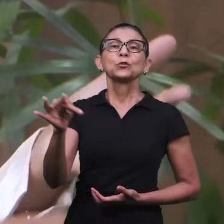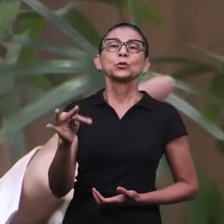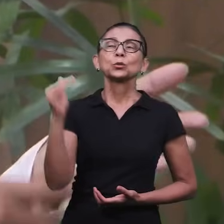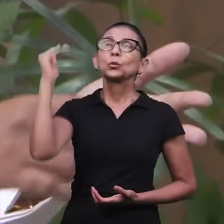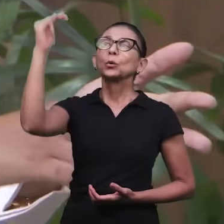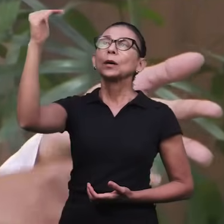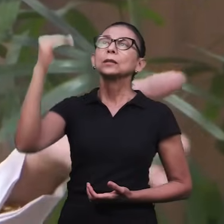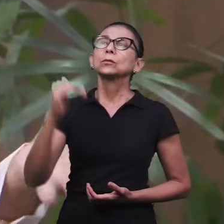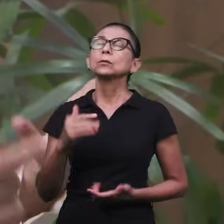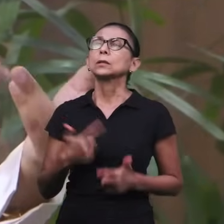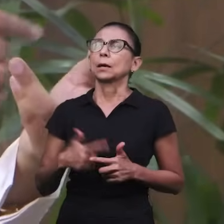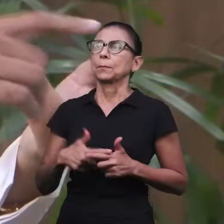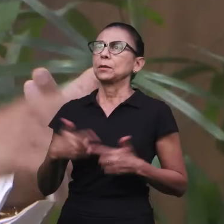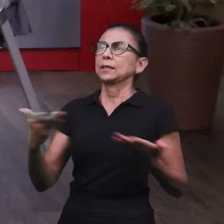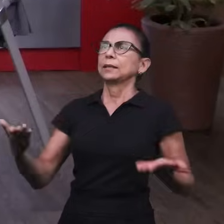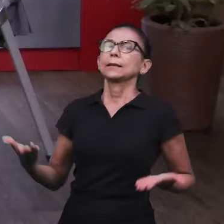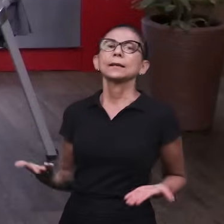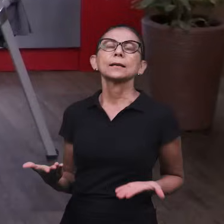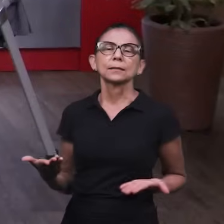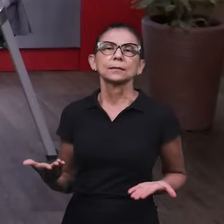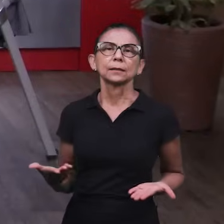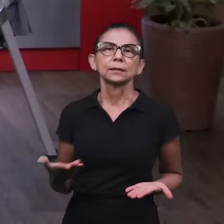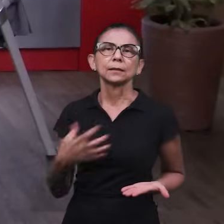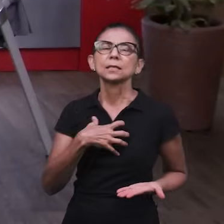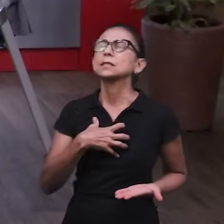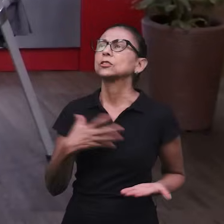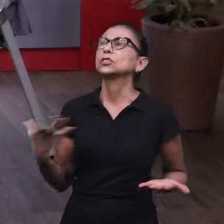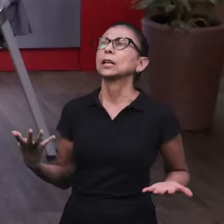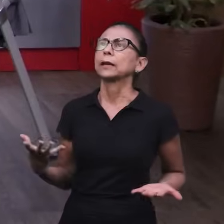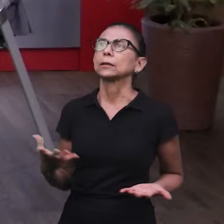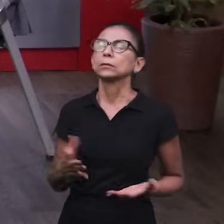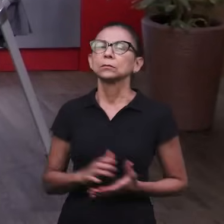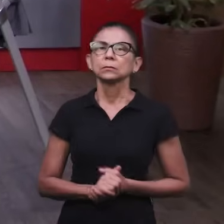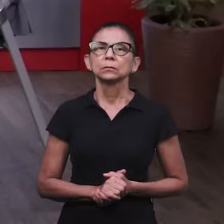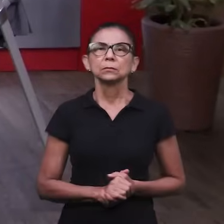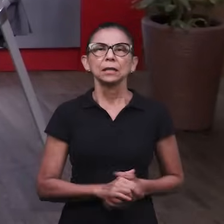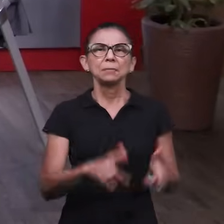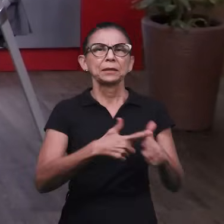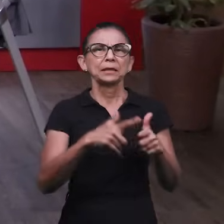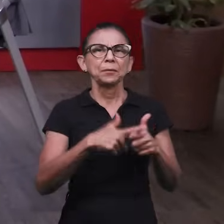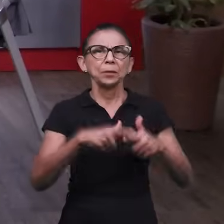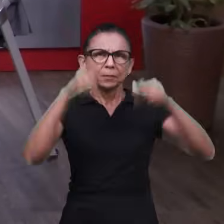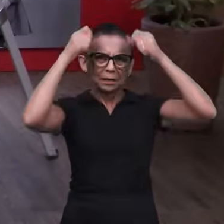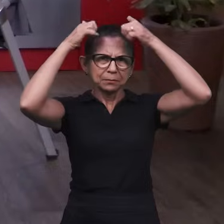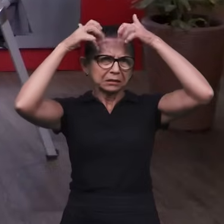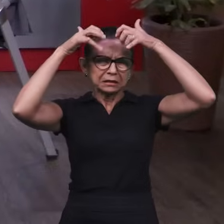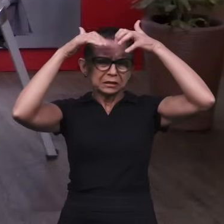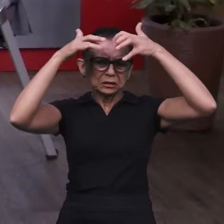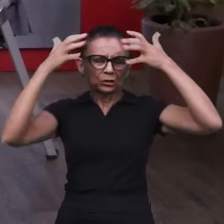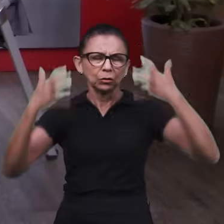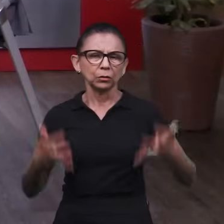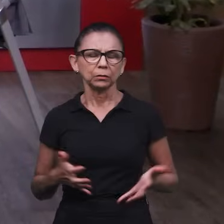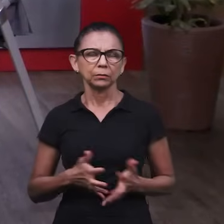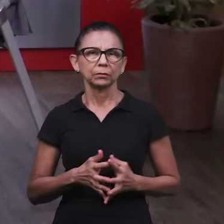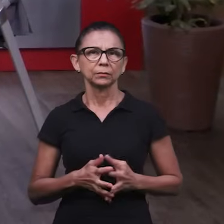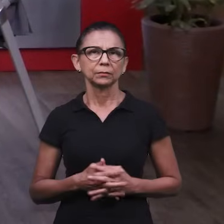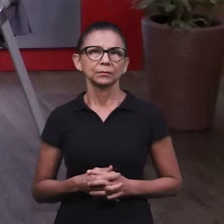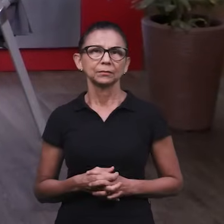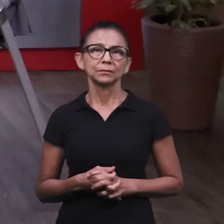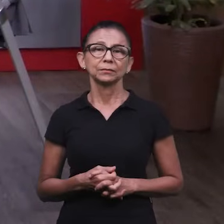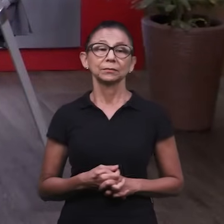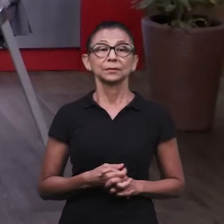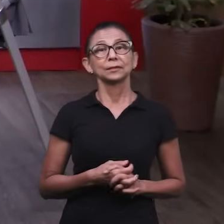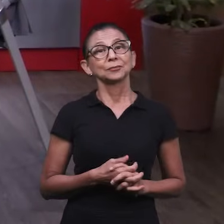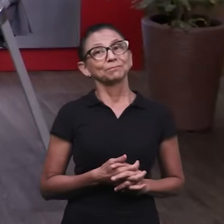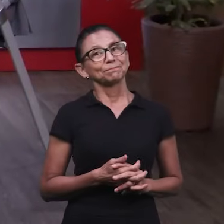TDAH, troca de emprego, troca de relacionamento, fala que faz isso, mas não faz. Porque ele começa a se sentir